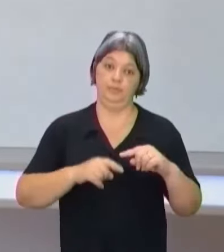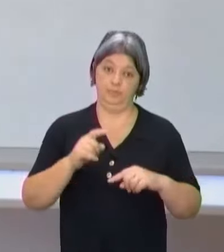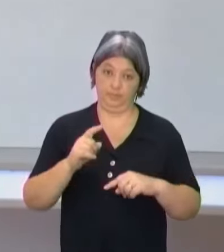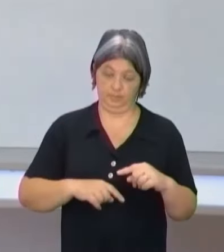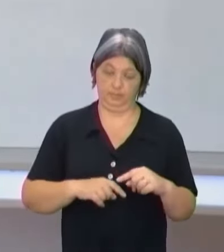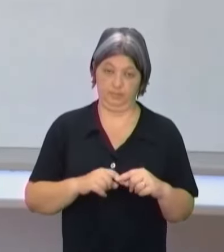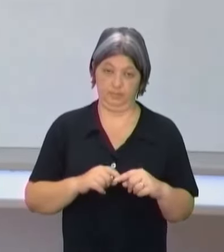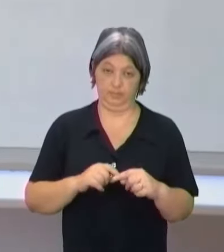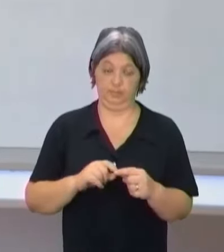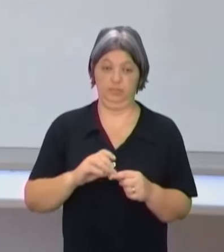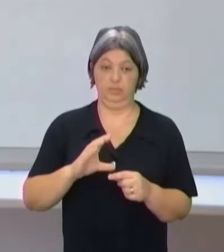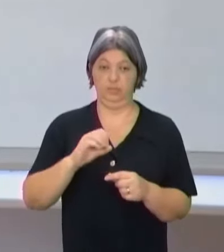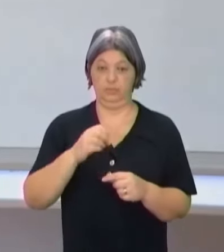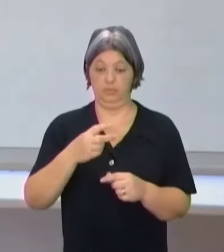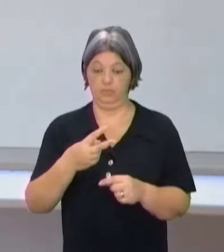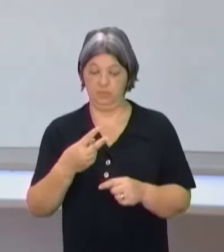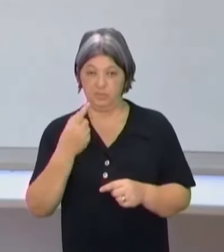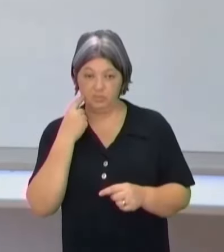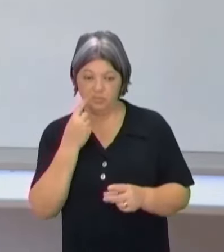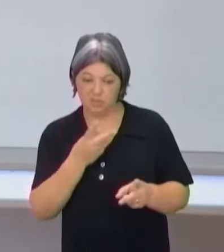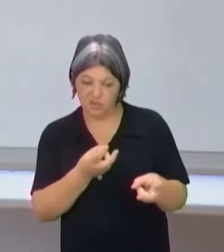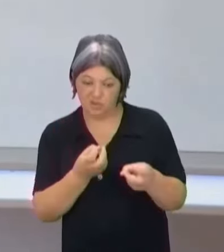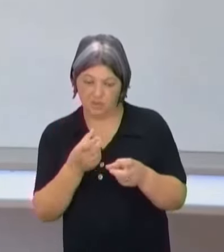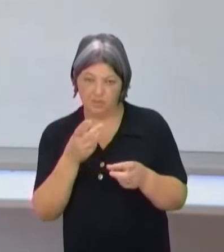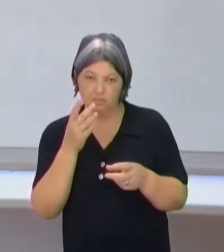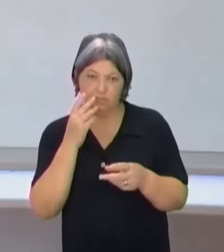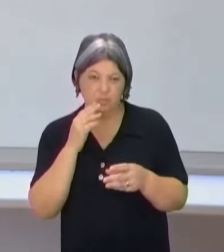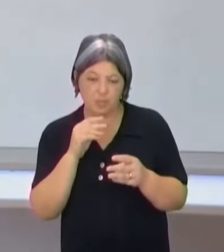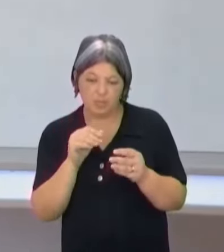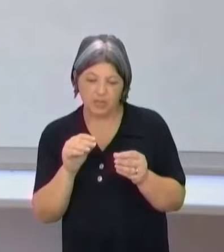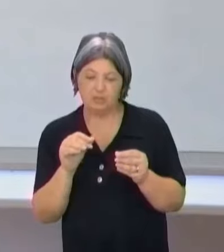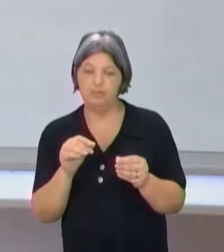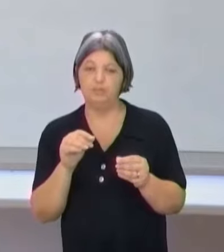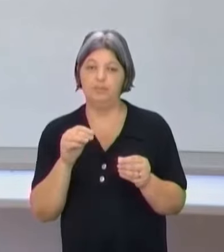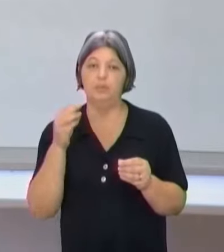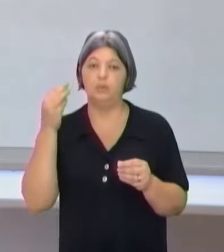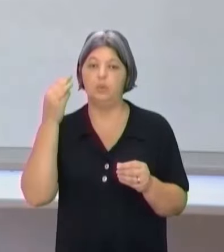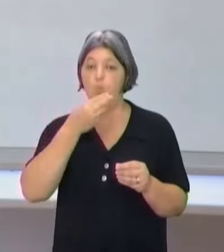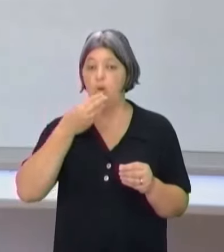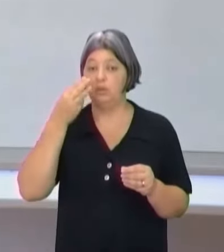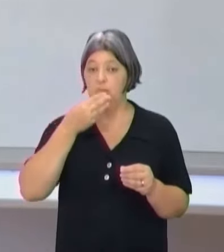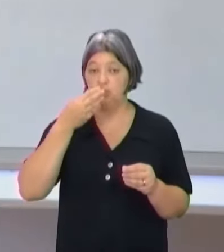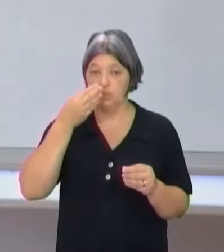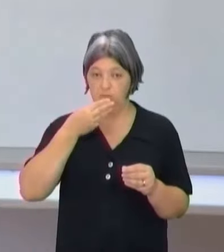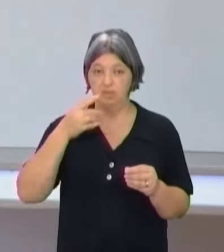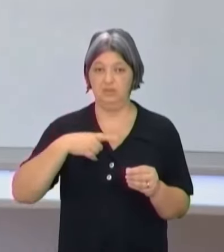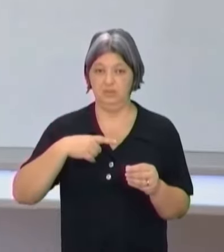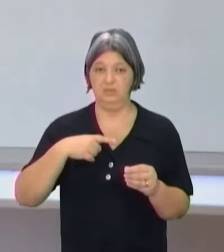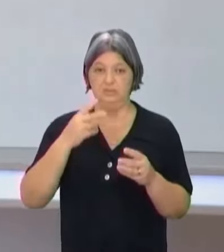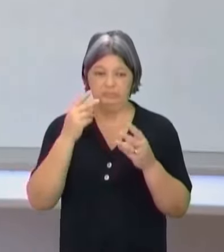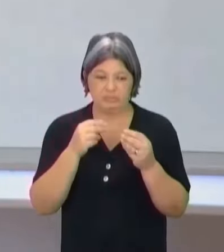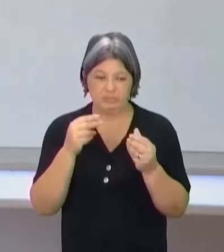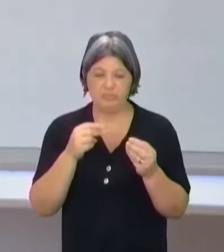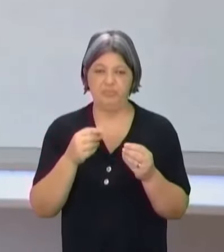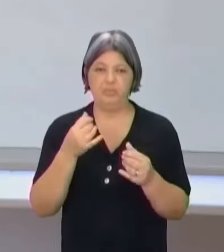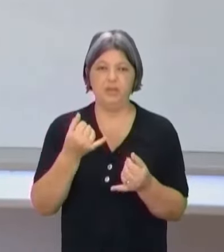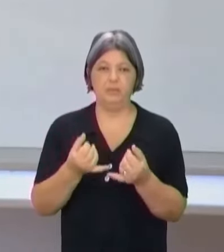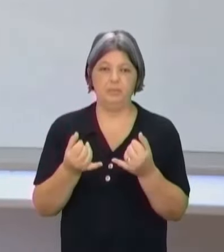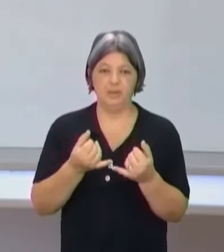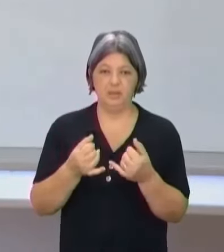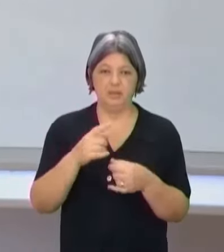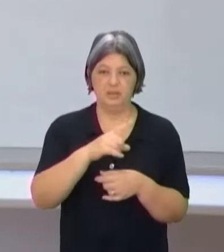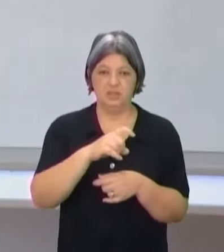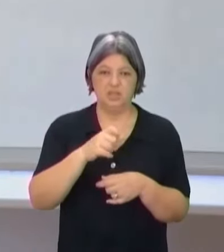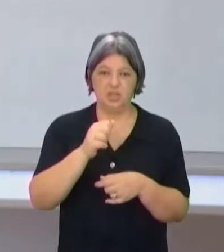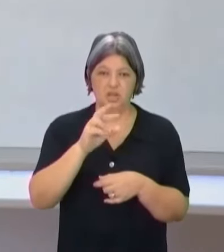concentração do ácido, eu passo a perceber mais o açúcar que tem no refrigerante. Por isso que ele fica com aquele gosto de xarope mesmo que a